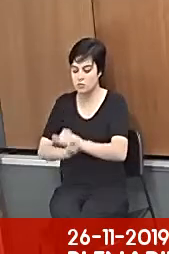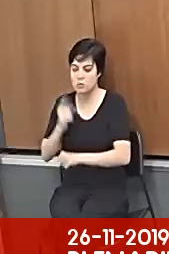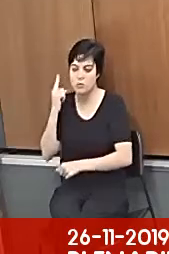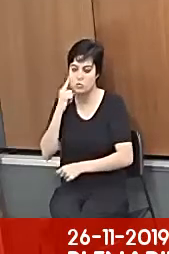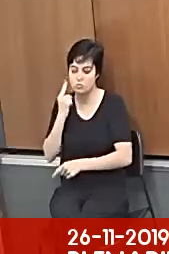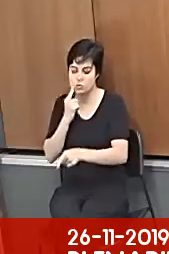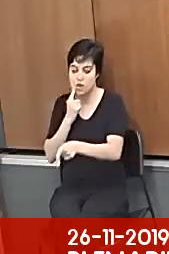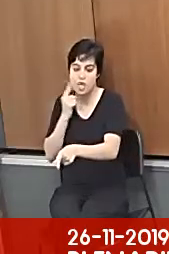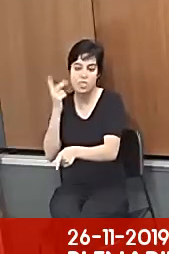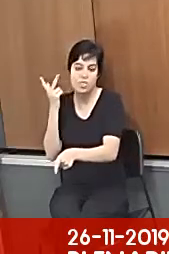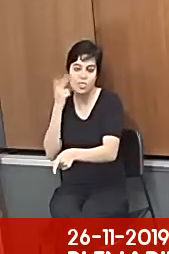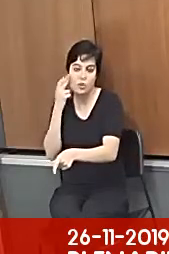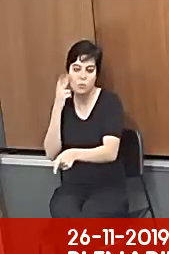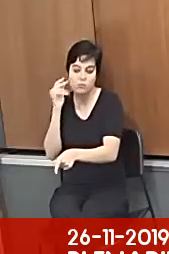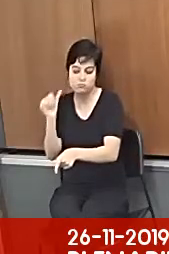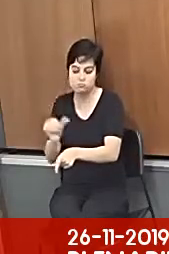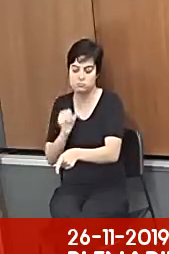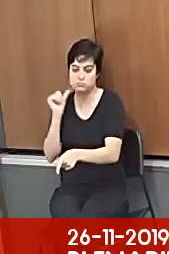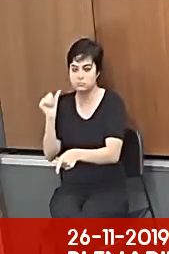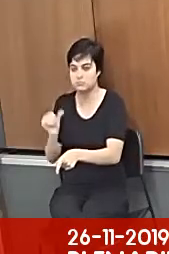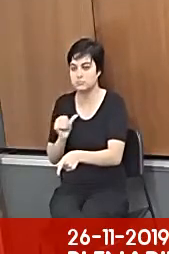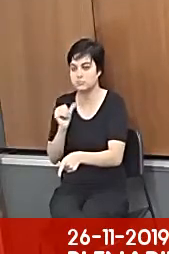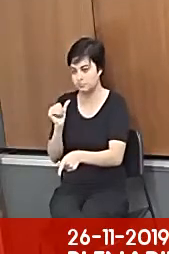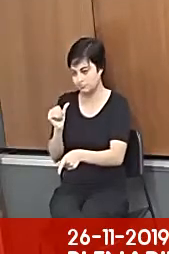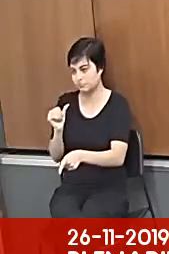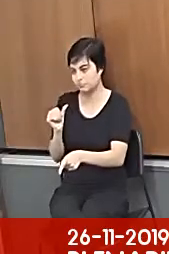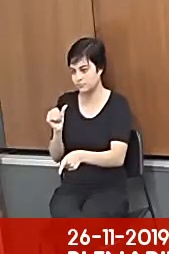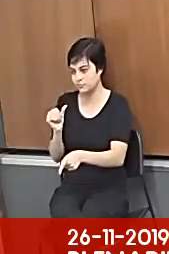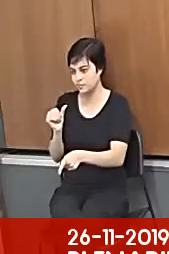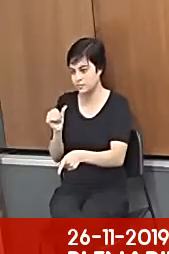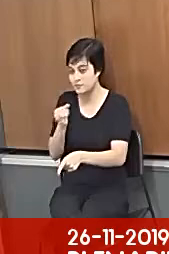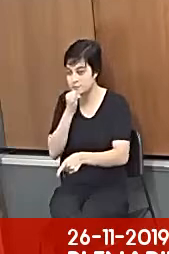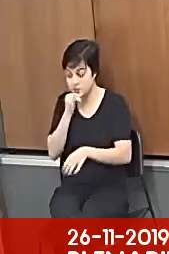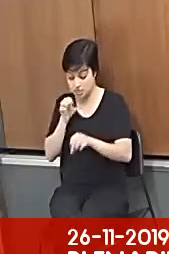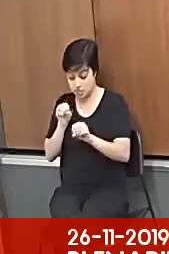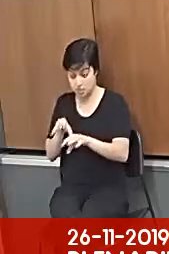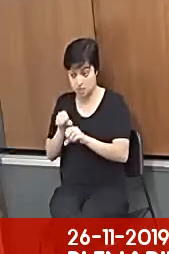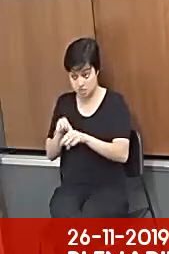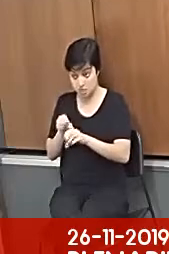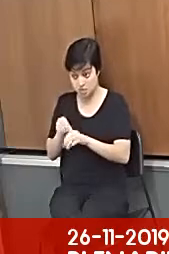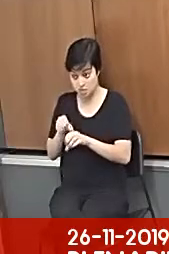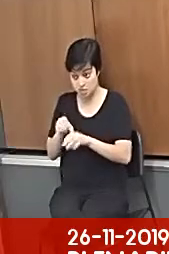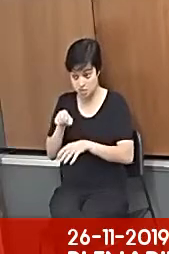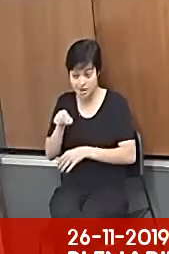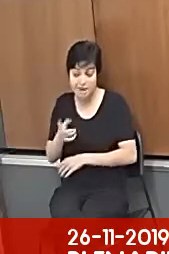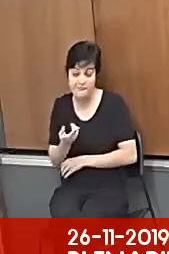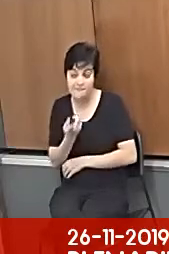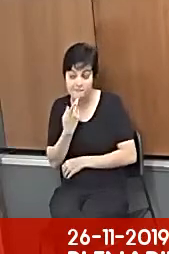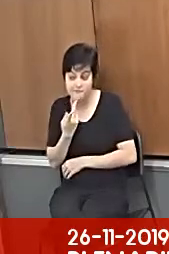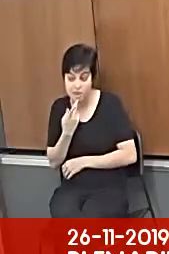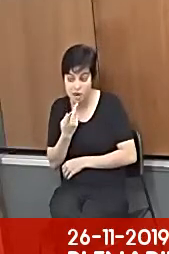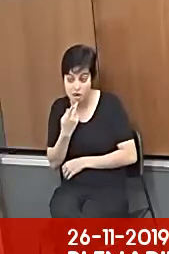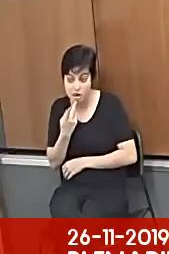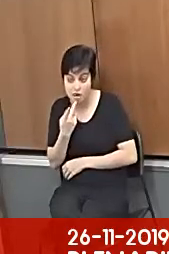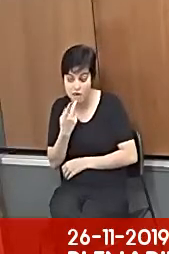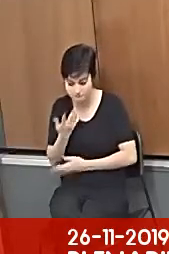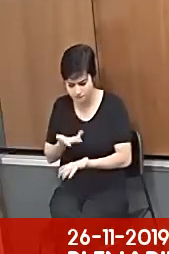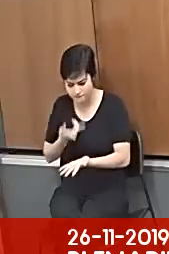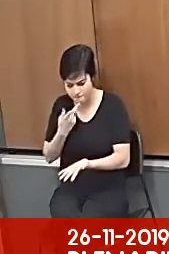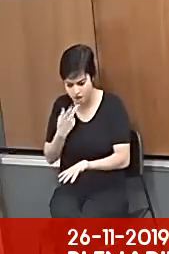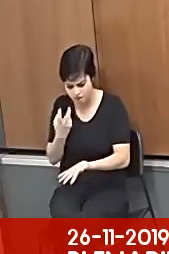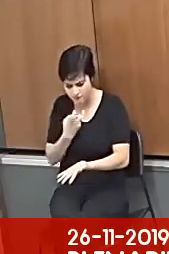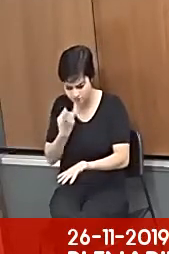usar esse termo. E o que era normalizar o surdo? Era ensiná-lo a falar, aprendizagem de